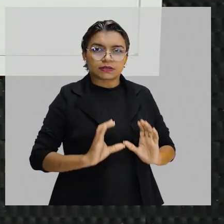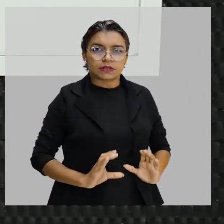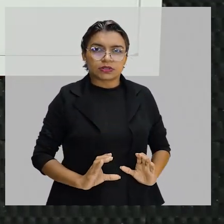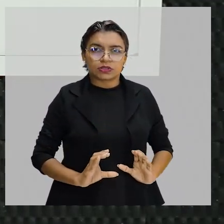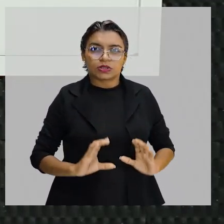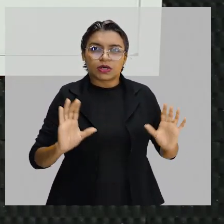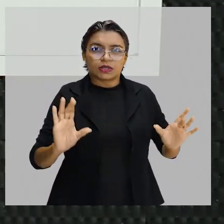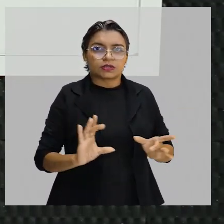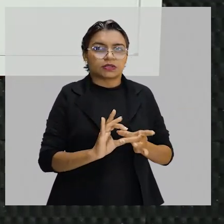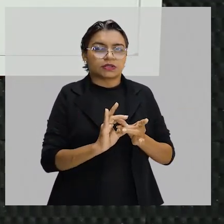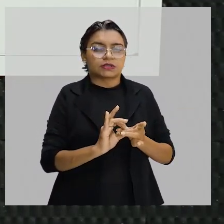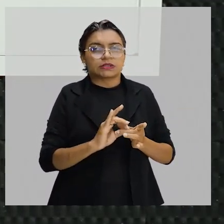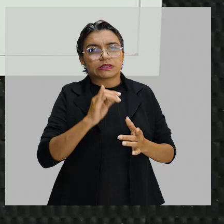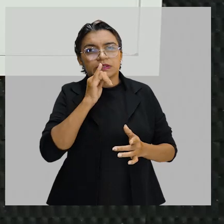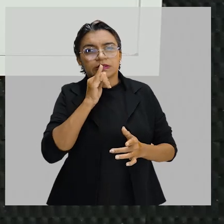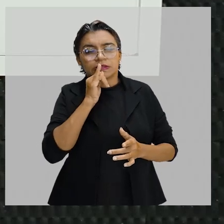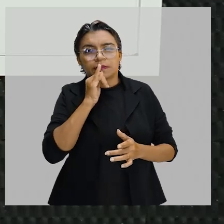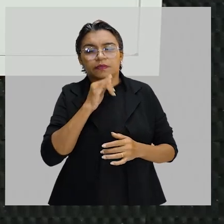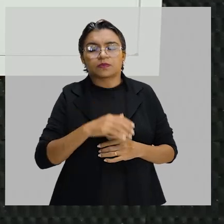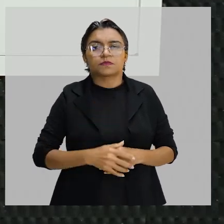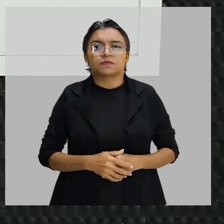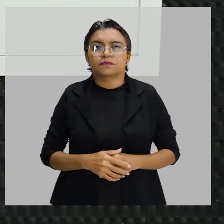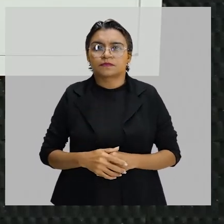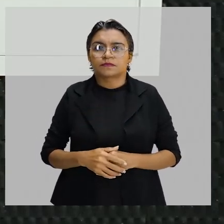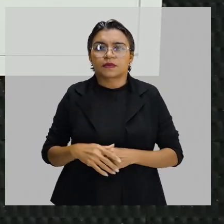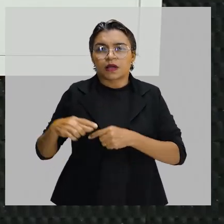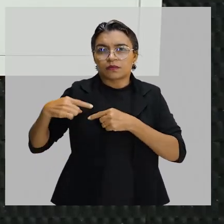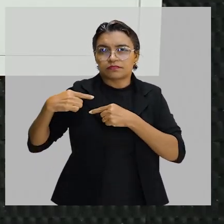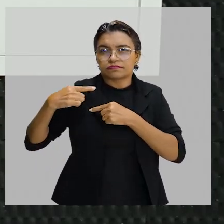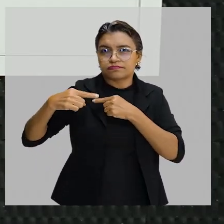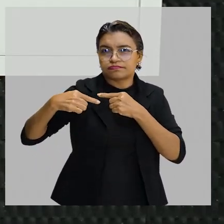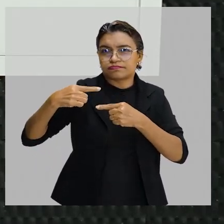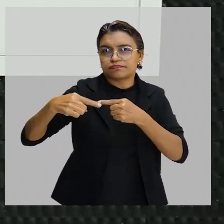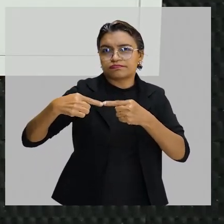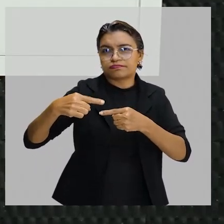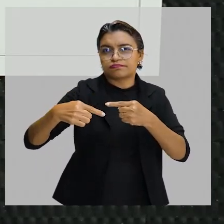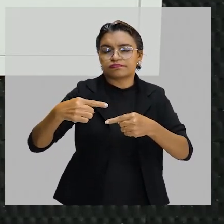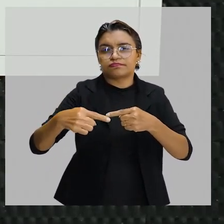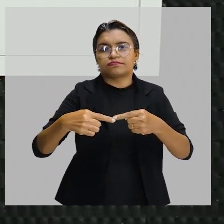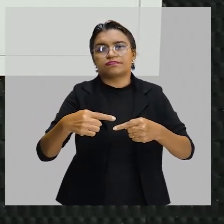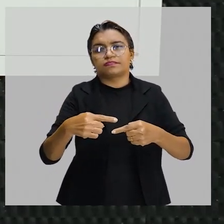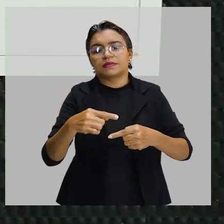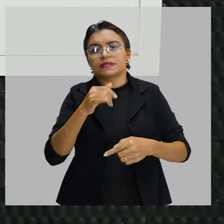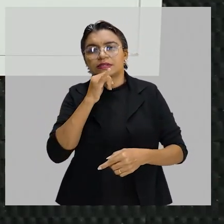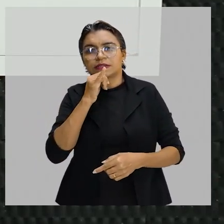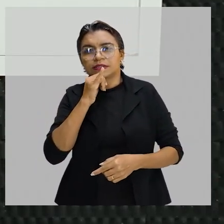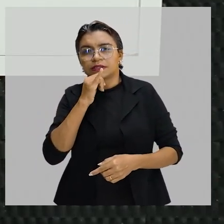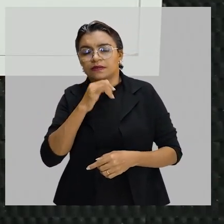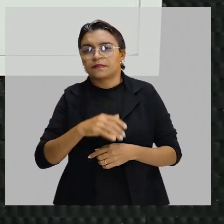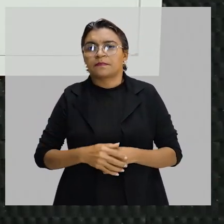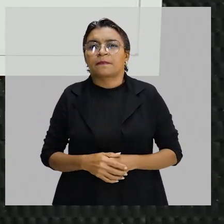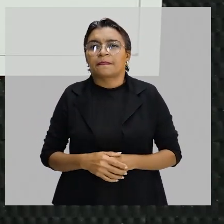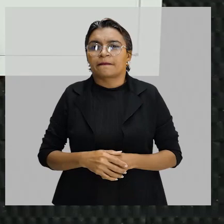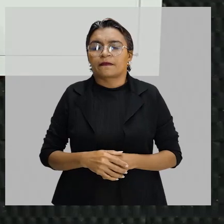questão da hereditariedade, daqueles que eram muito bem nascidos, que tinham o berço de ouro,